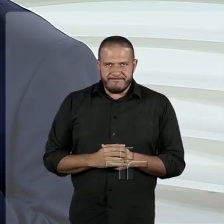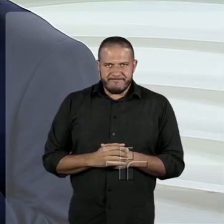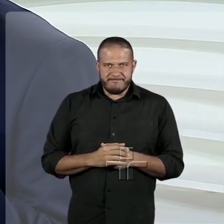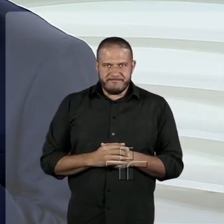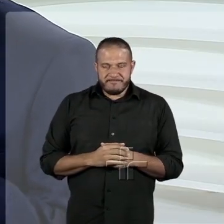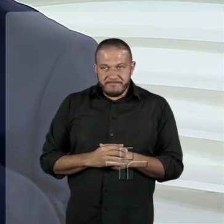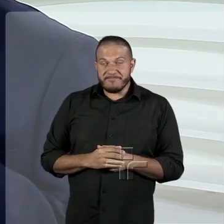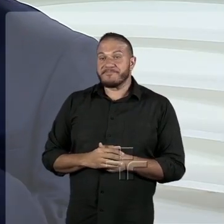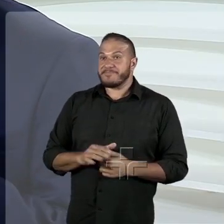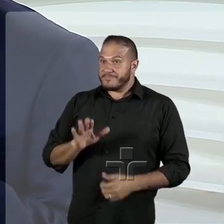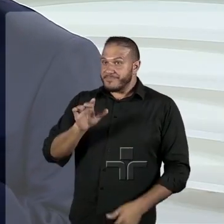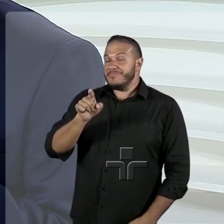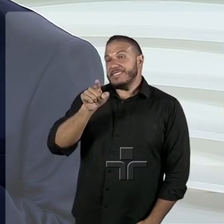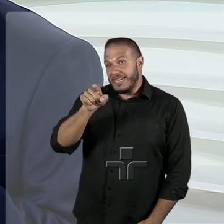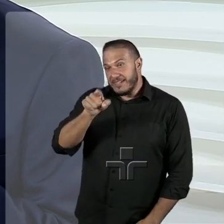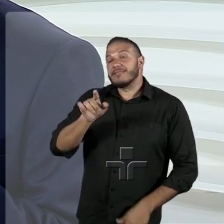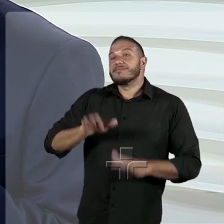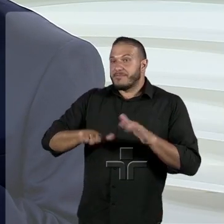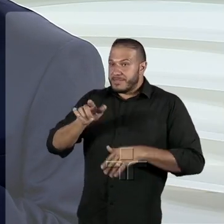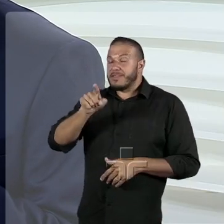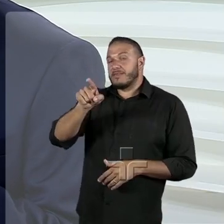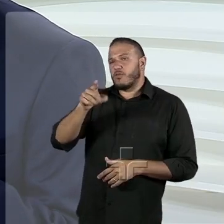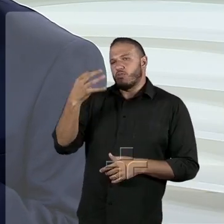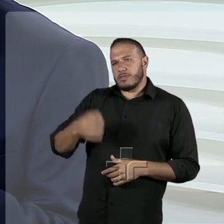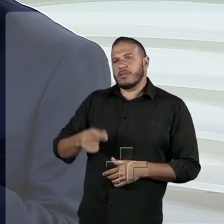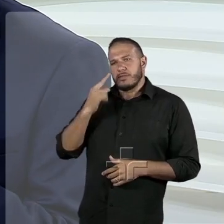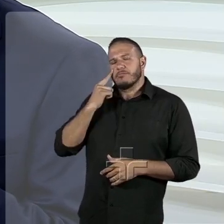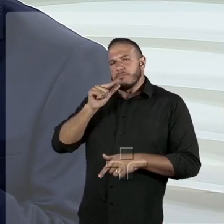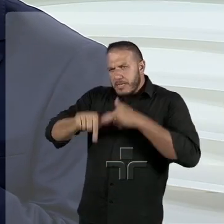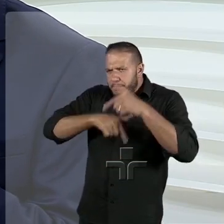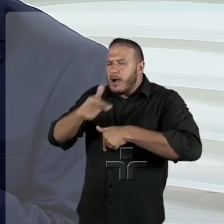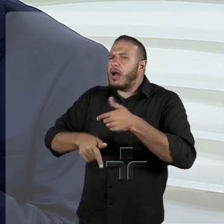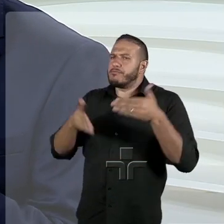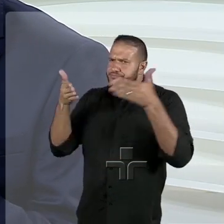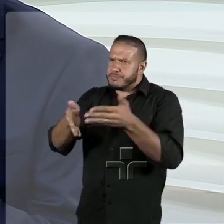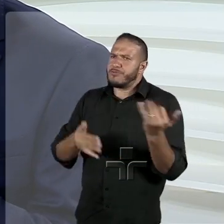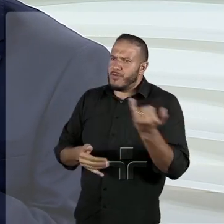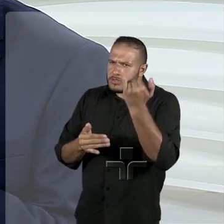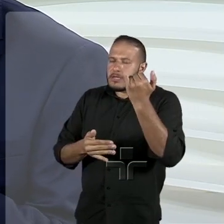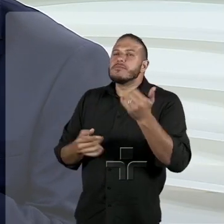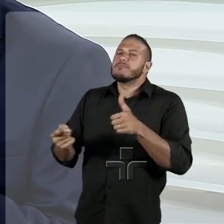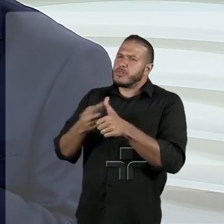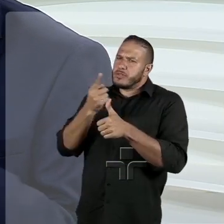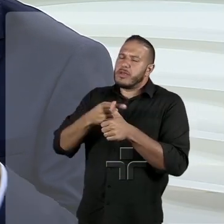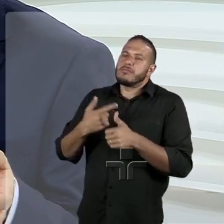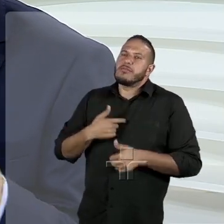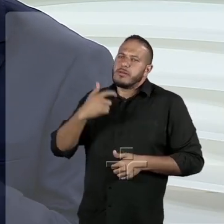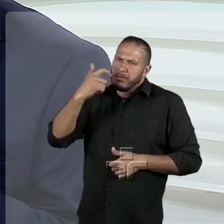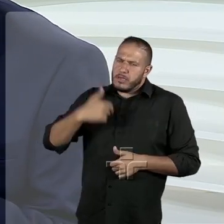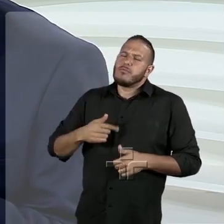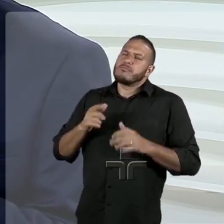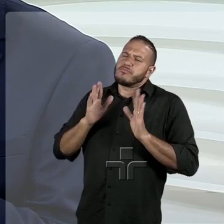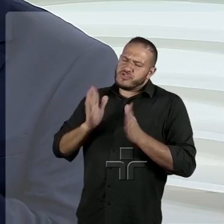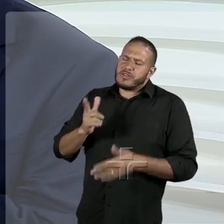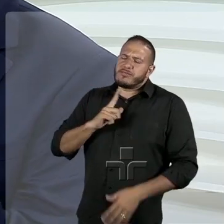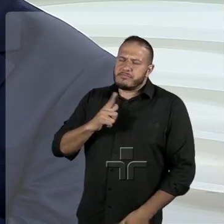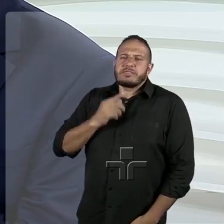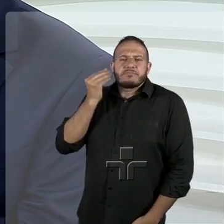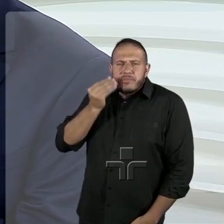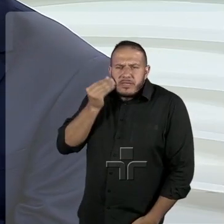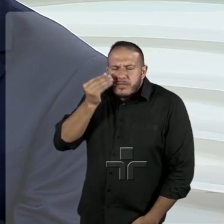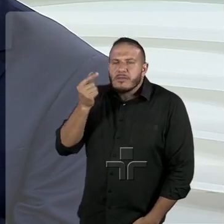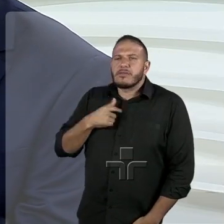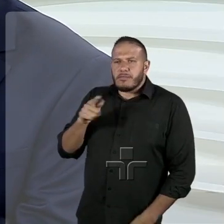essa é certamente uma frente de trabalho muito importante, é prioridade, tanto eu com alguma experiência que tenho, como o